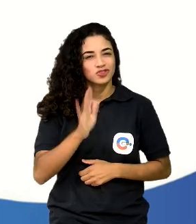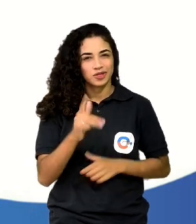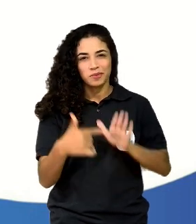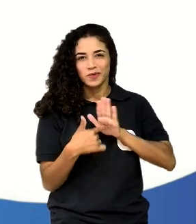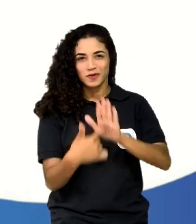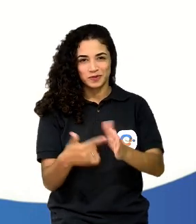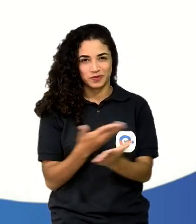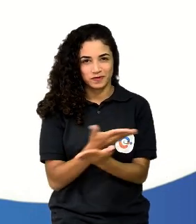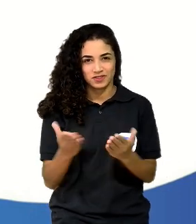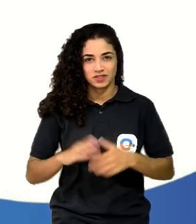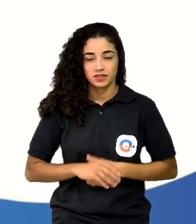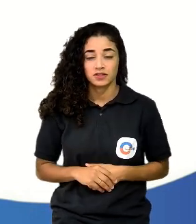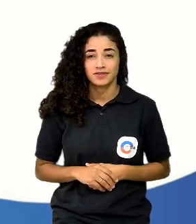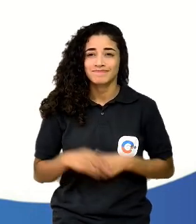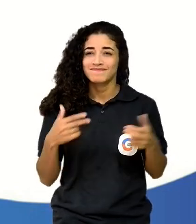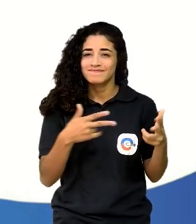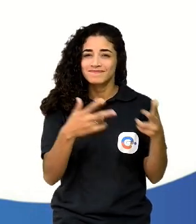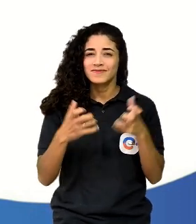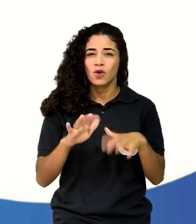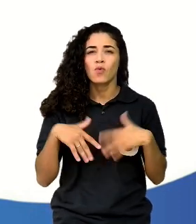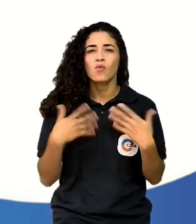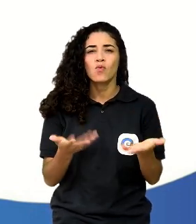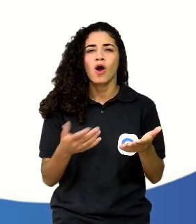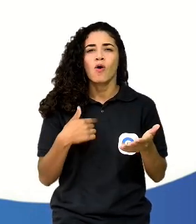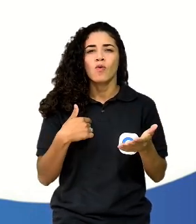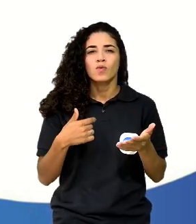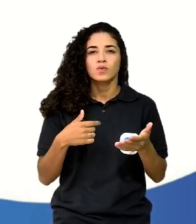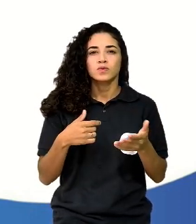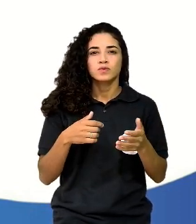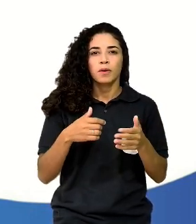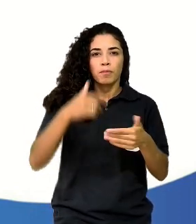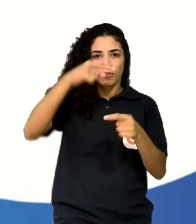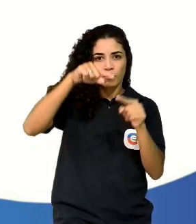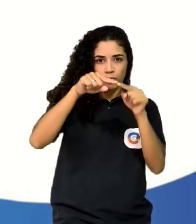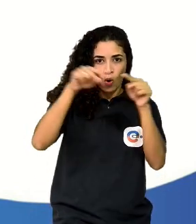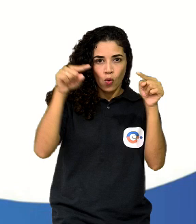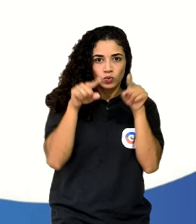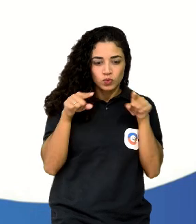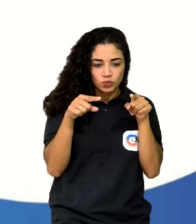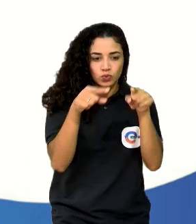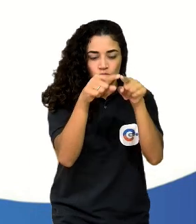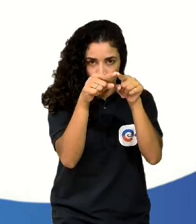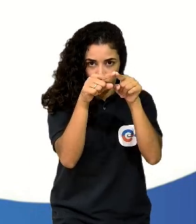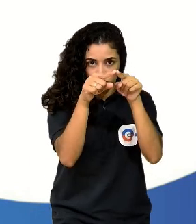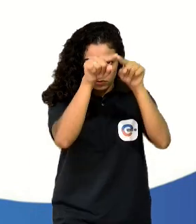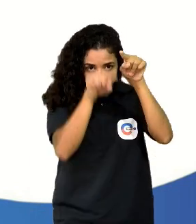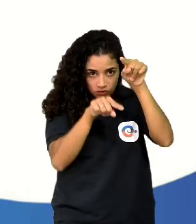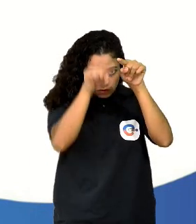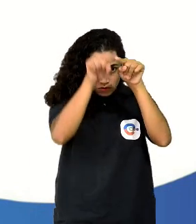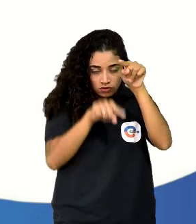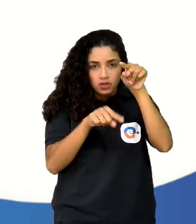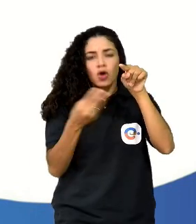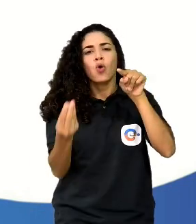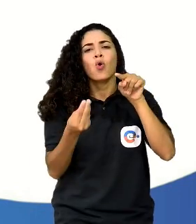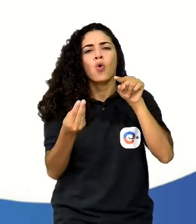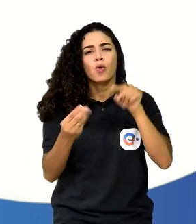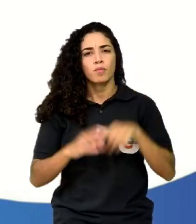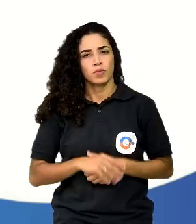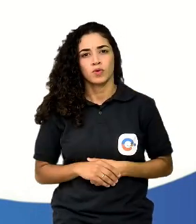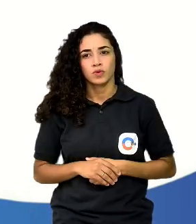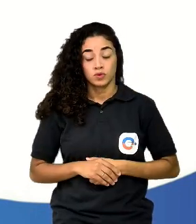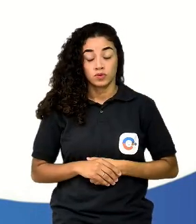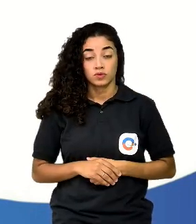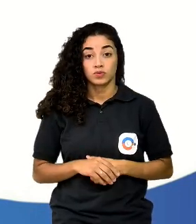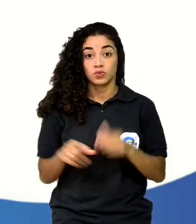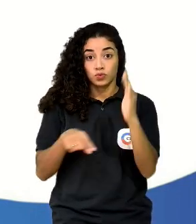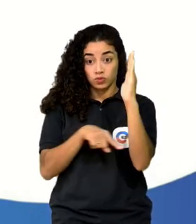tá? Olhem qual é a posição deste ponto, que é o vértice do triângulo, em relação ao eixo